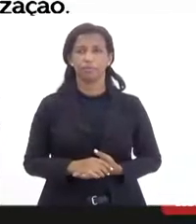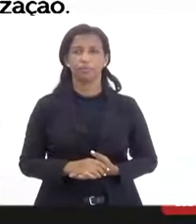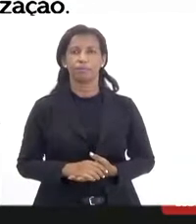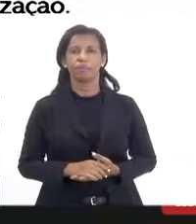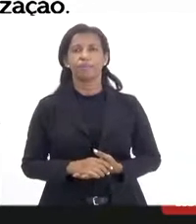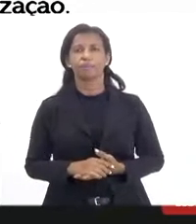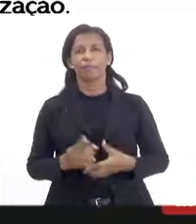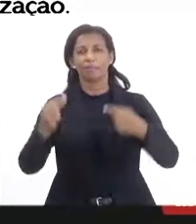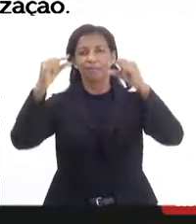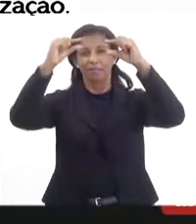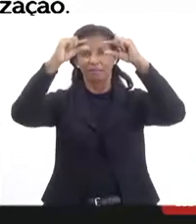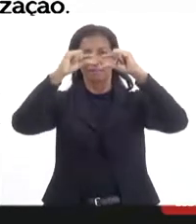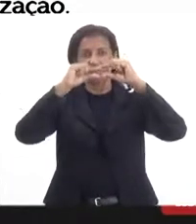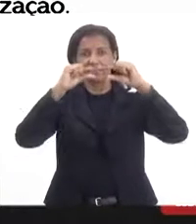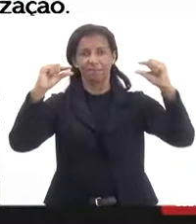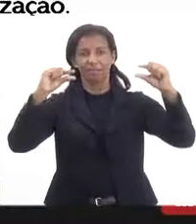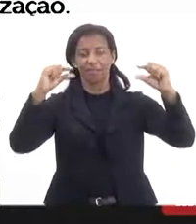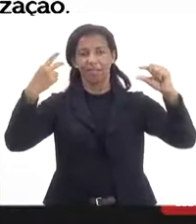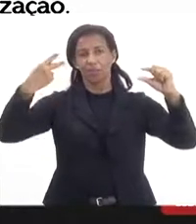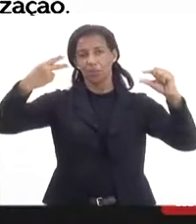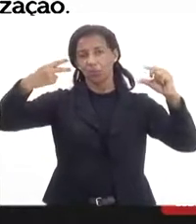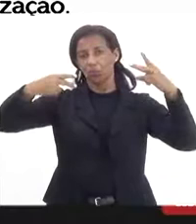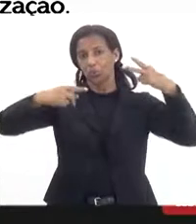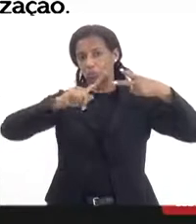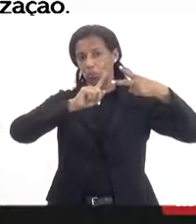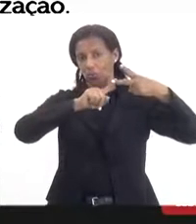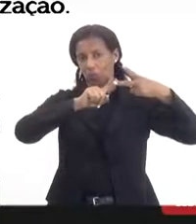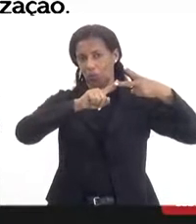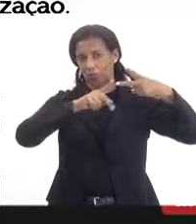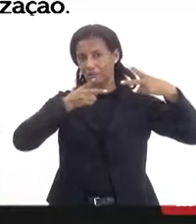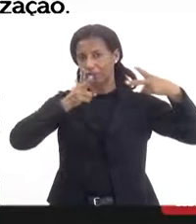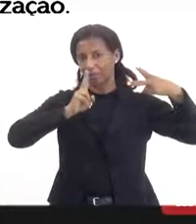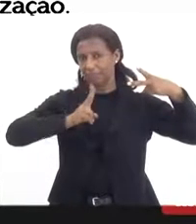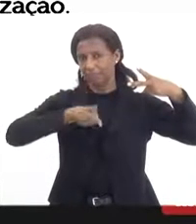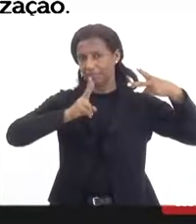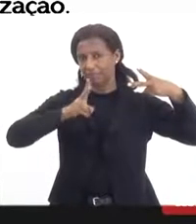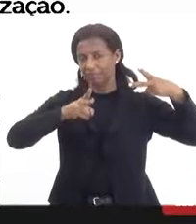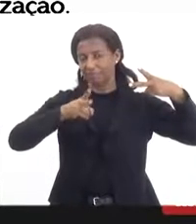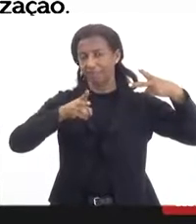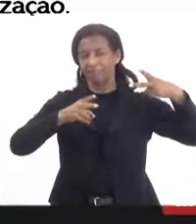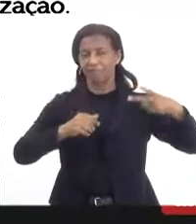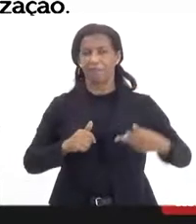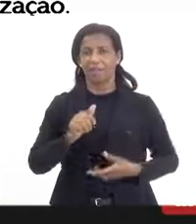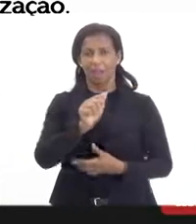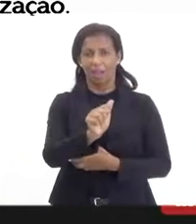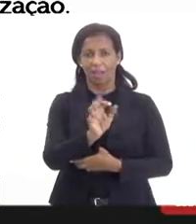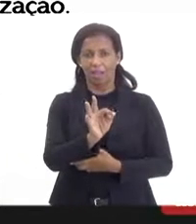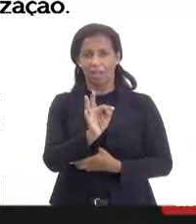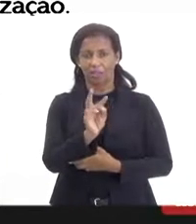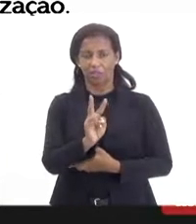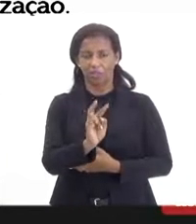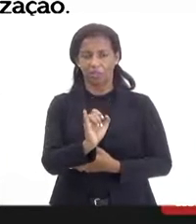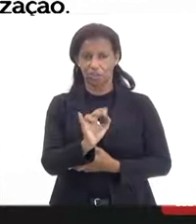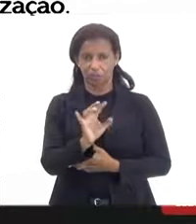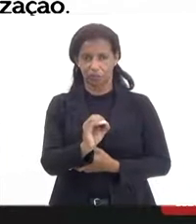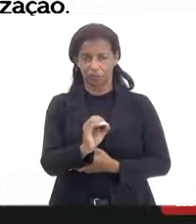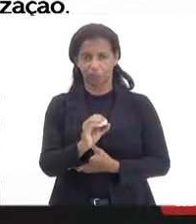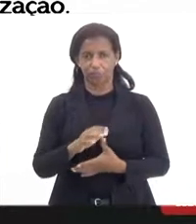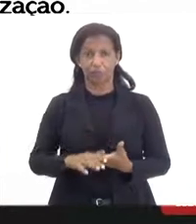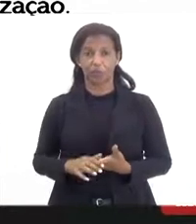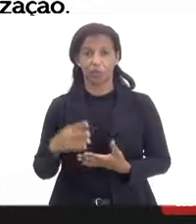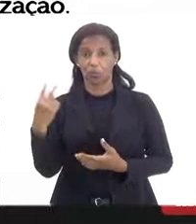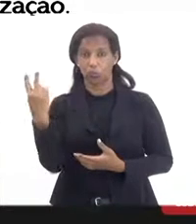Passando para a tese 2, né? Agora ativo permanente. Nós temos duas questões básicas